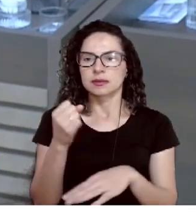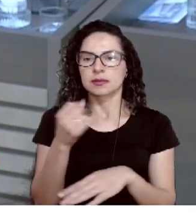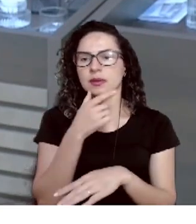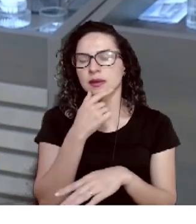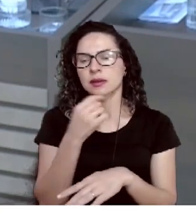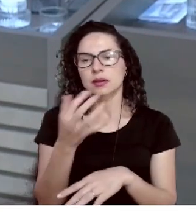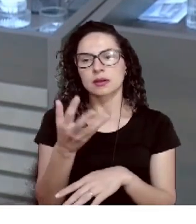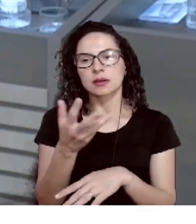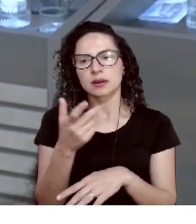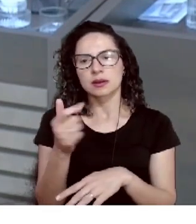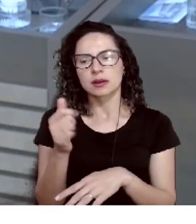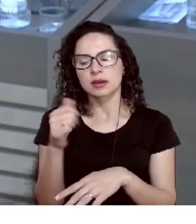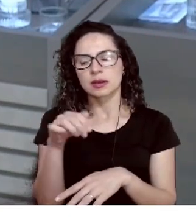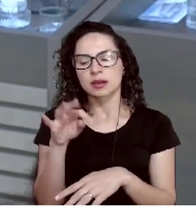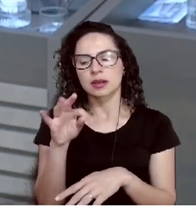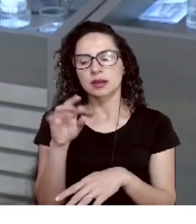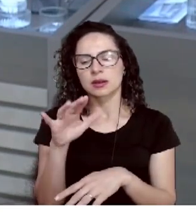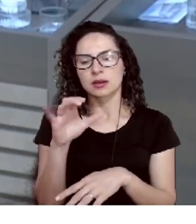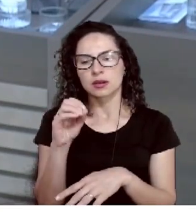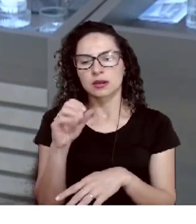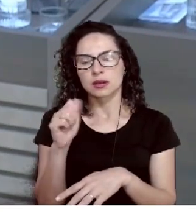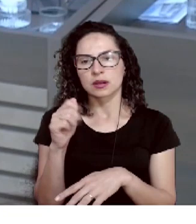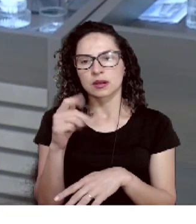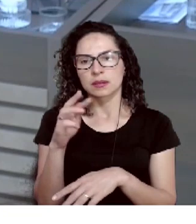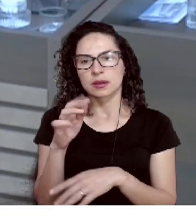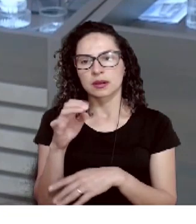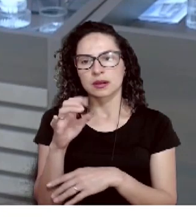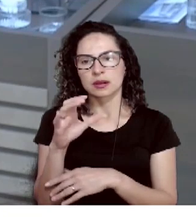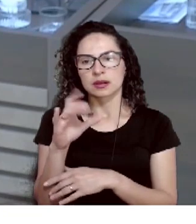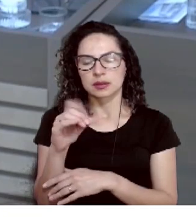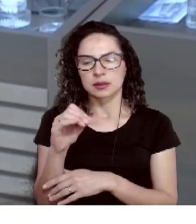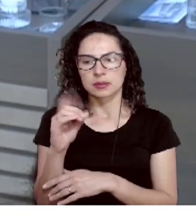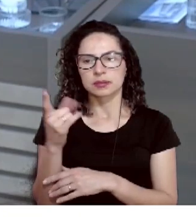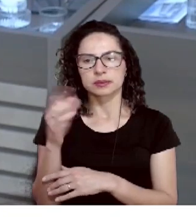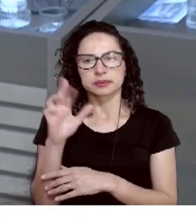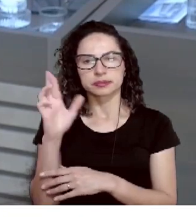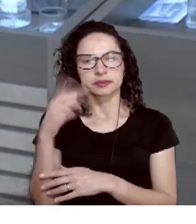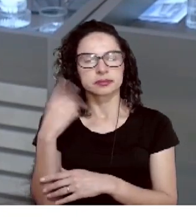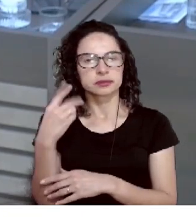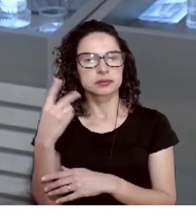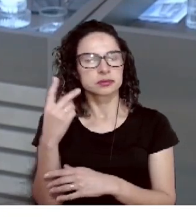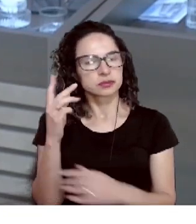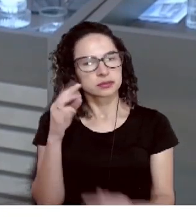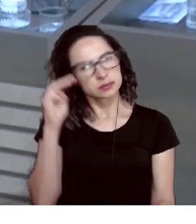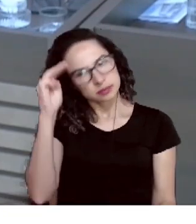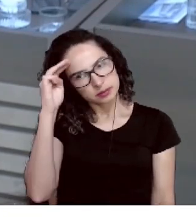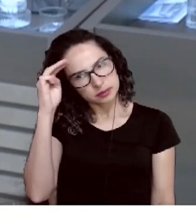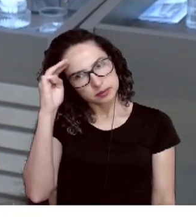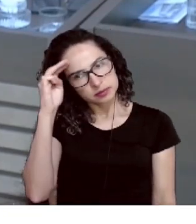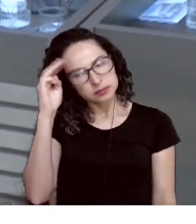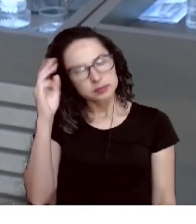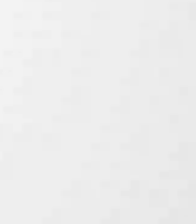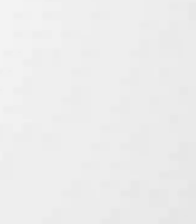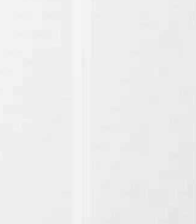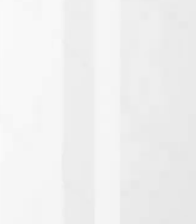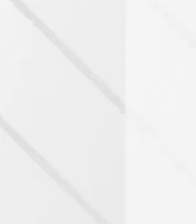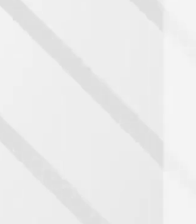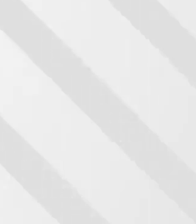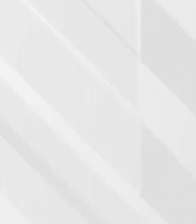senhor Antônio Aparecido Galli. Autoria, vereador Marcelo Tide e Zezinho Cabeleireiro.